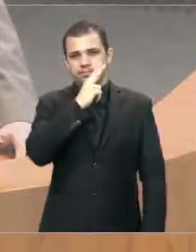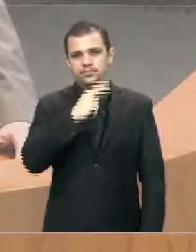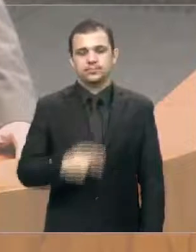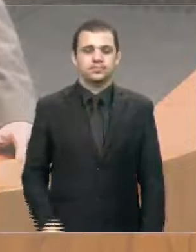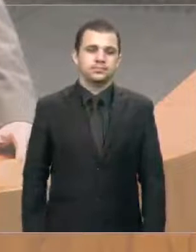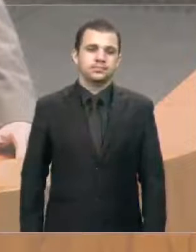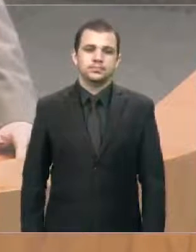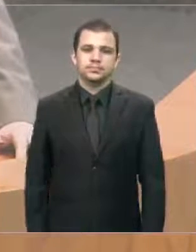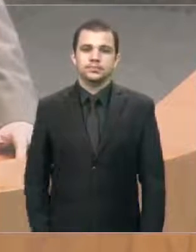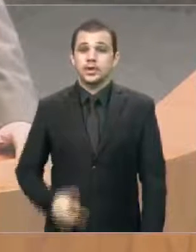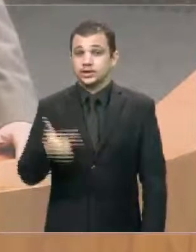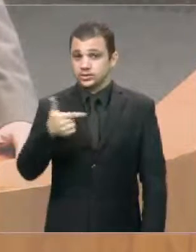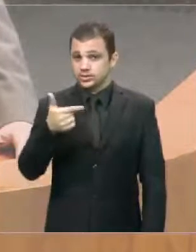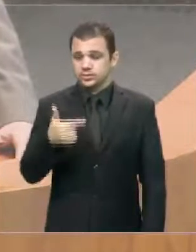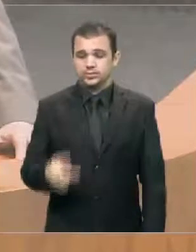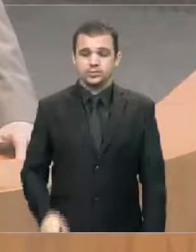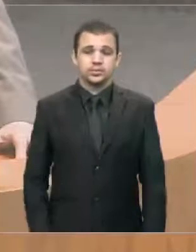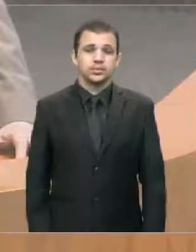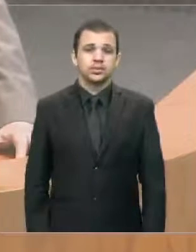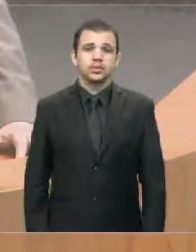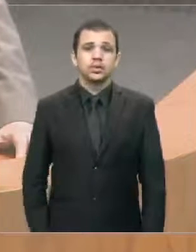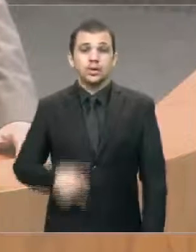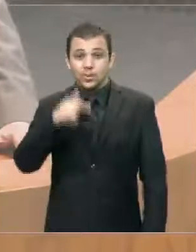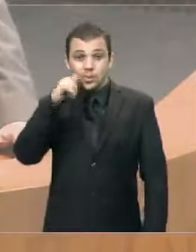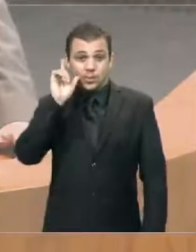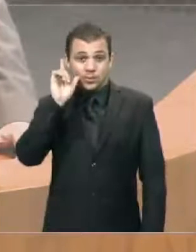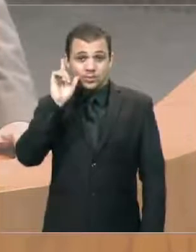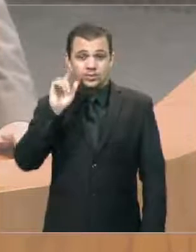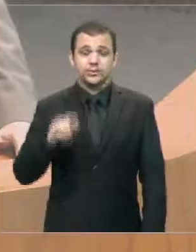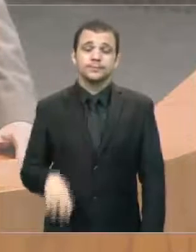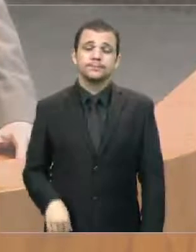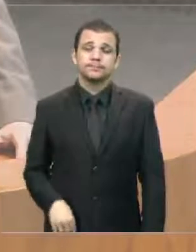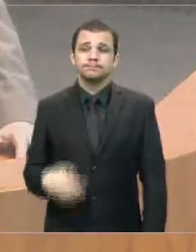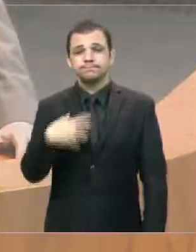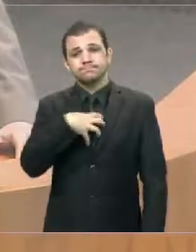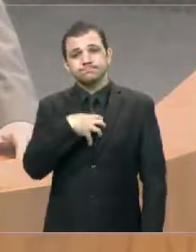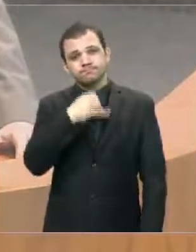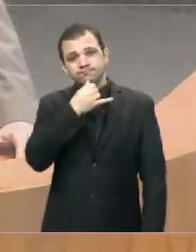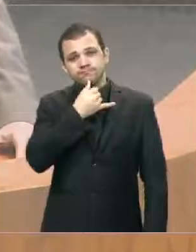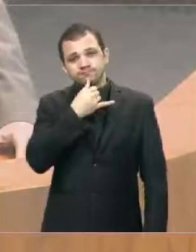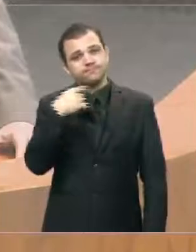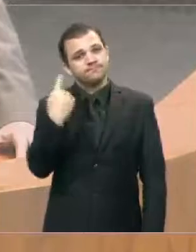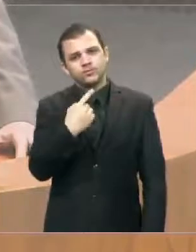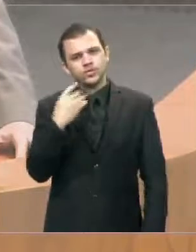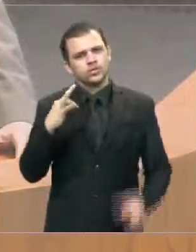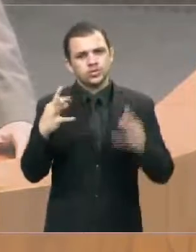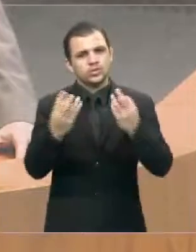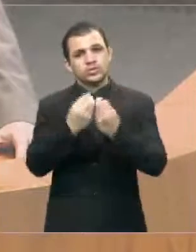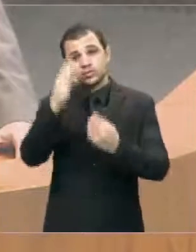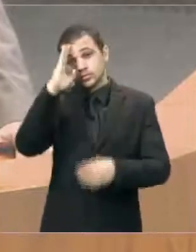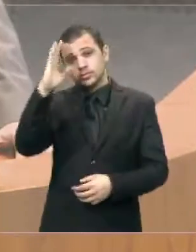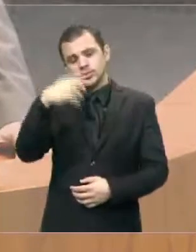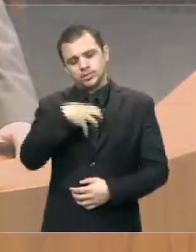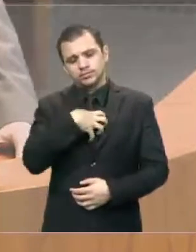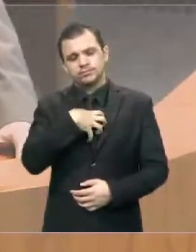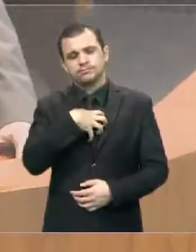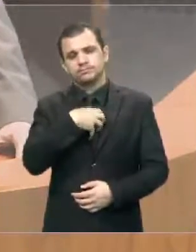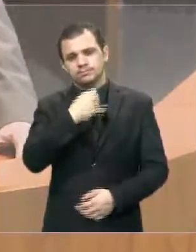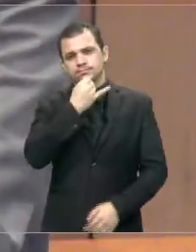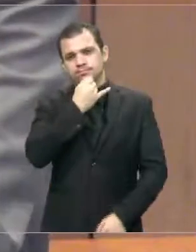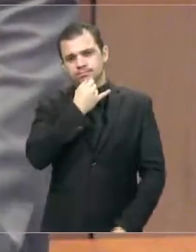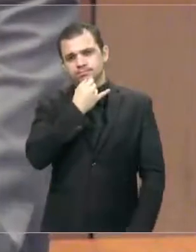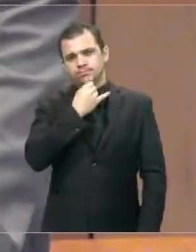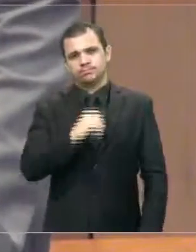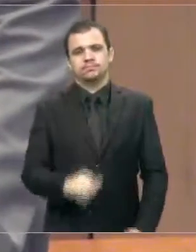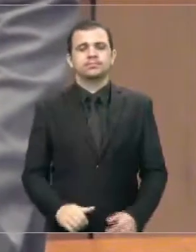ontem foi um dia muito triste para todos nós, de maneira especial para mim,